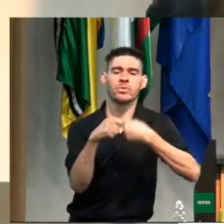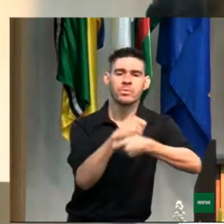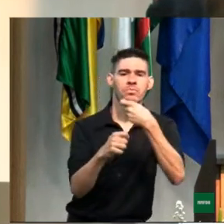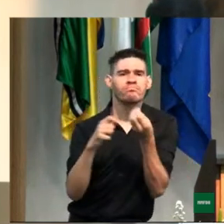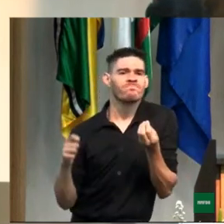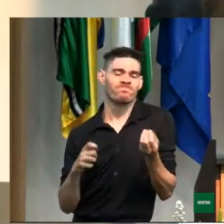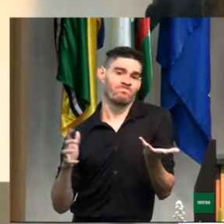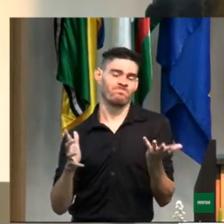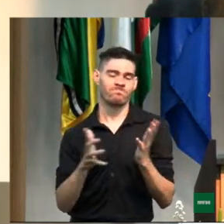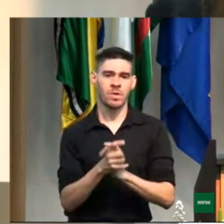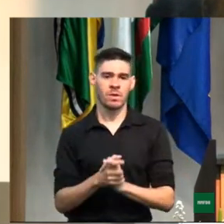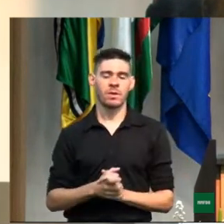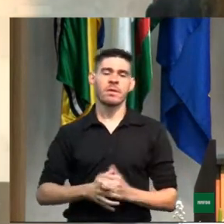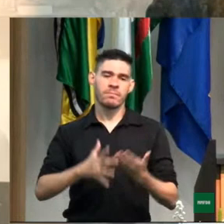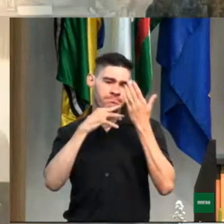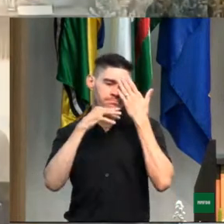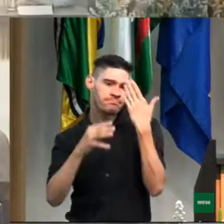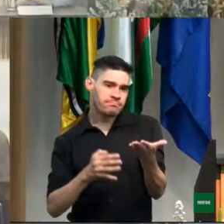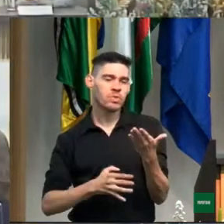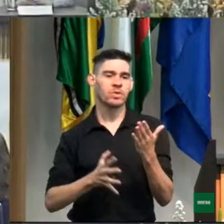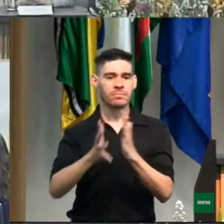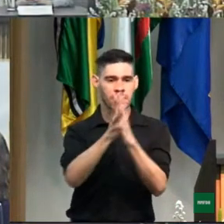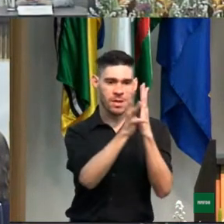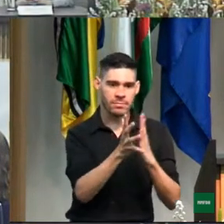muito obrigada, parabéns a todos.